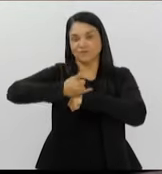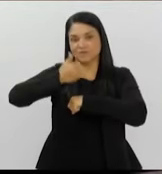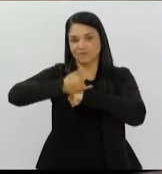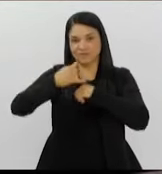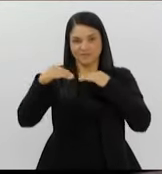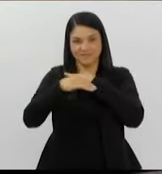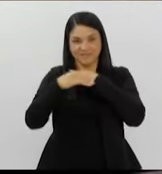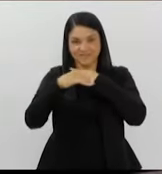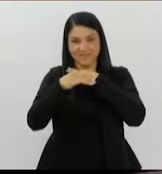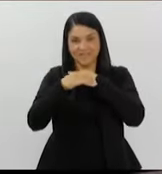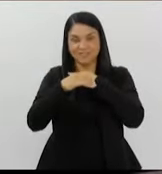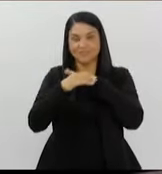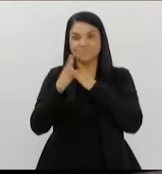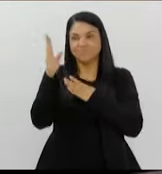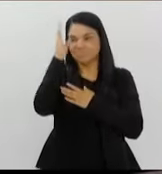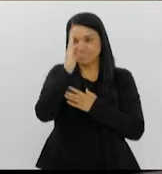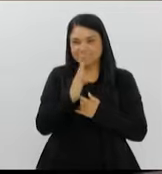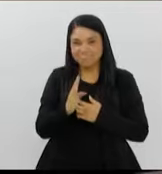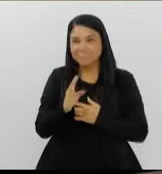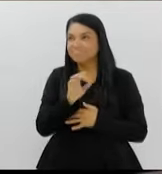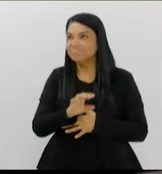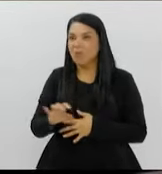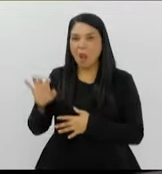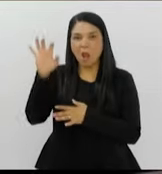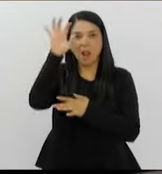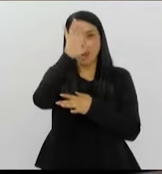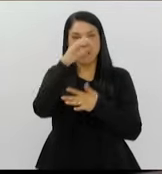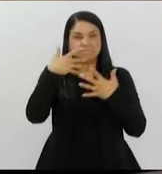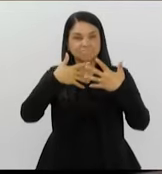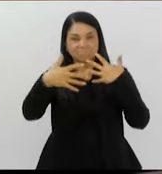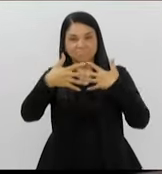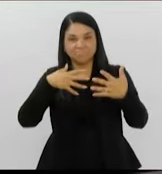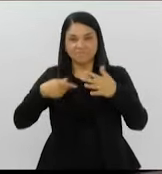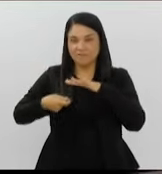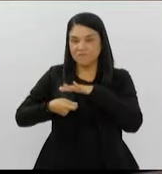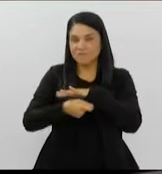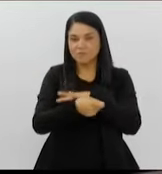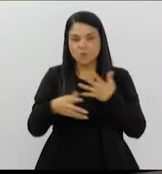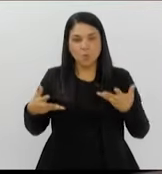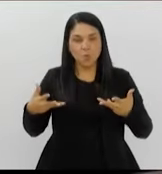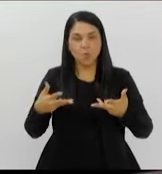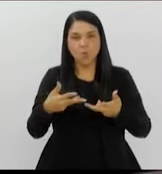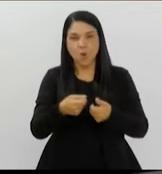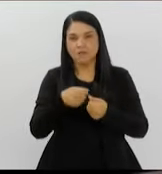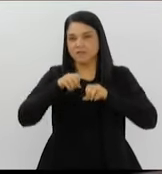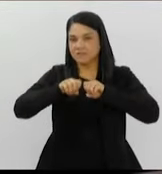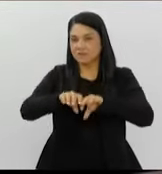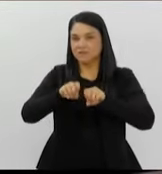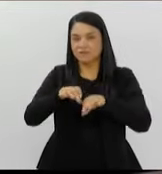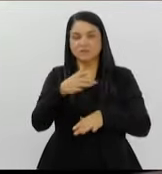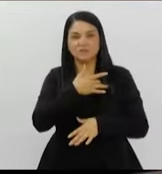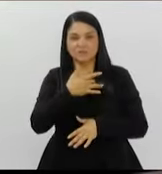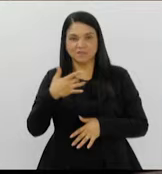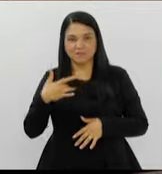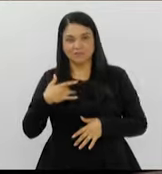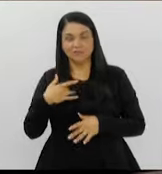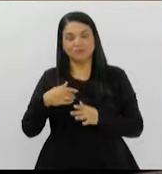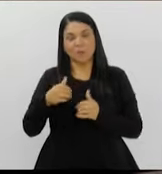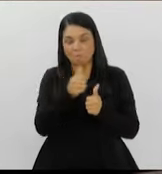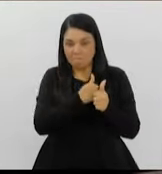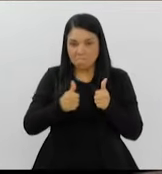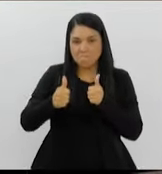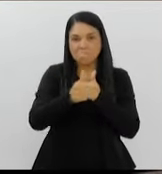municípios brasileiros em transparência, investimento e qualidade na educação, na saúde. Então,